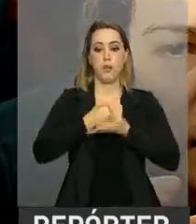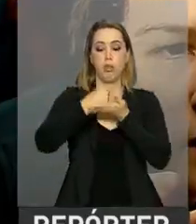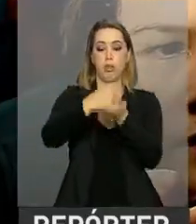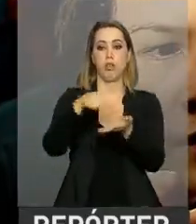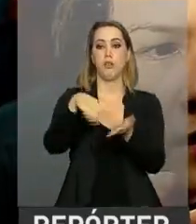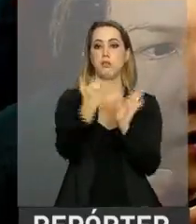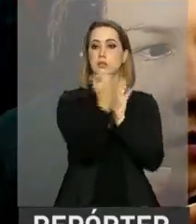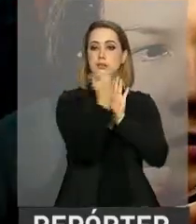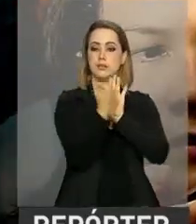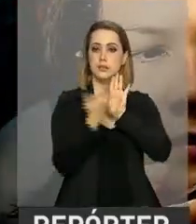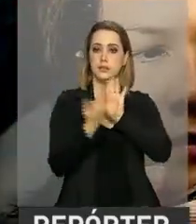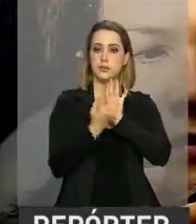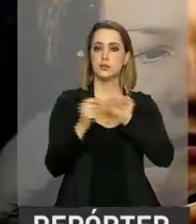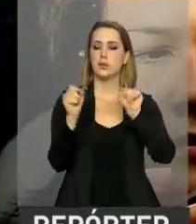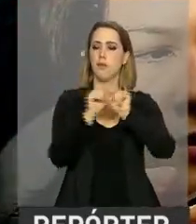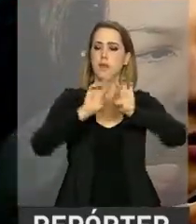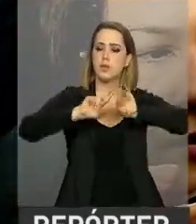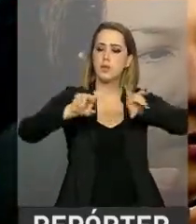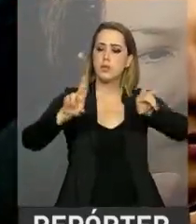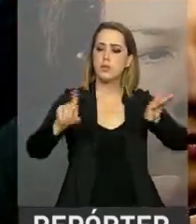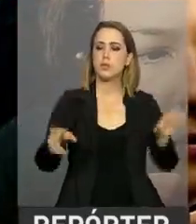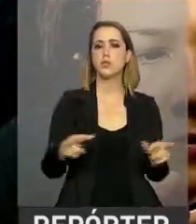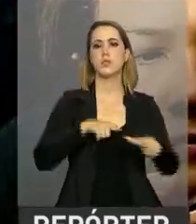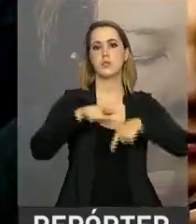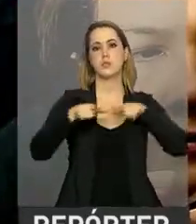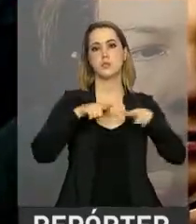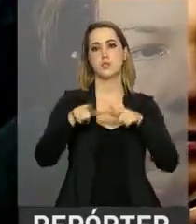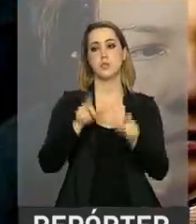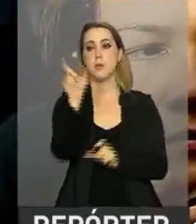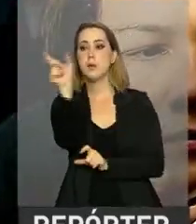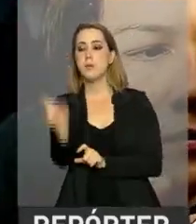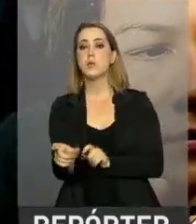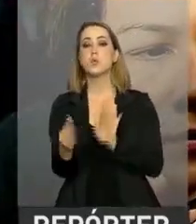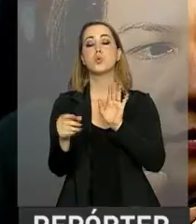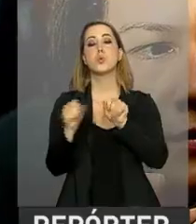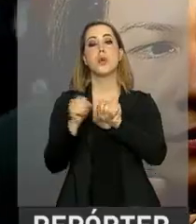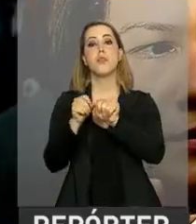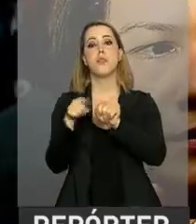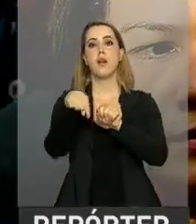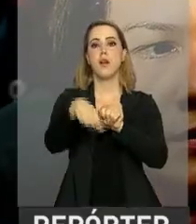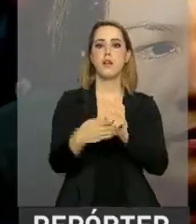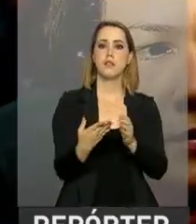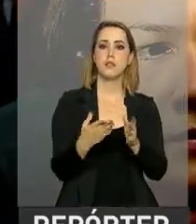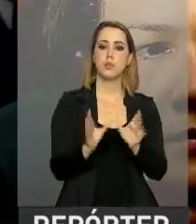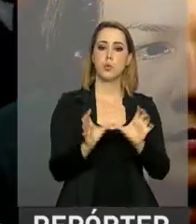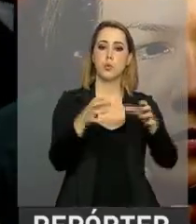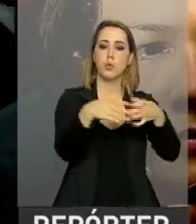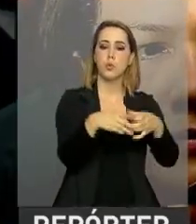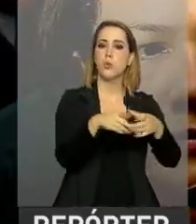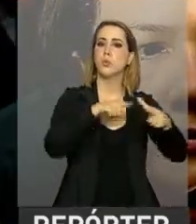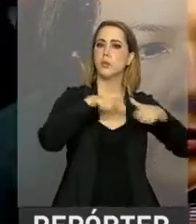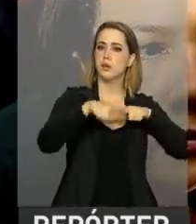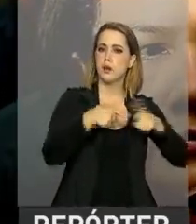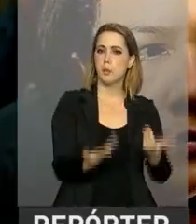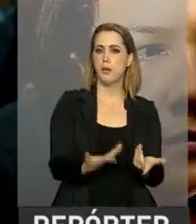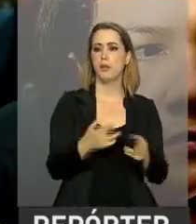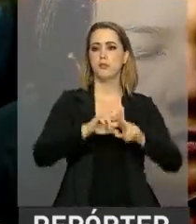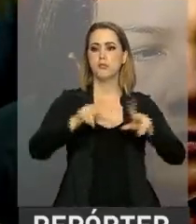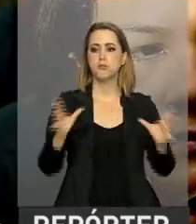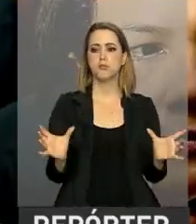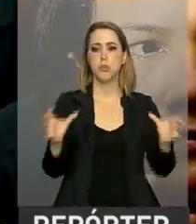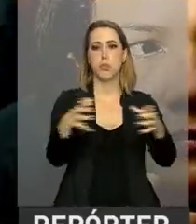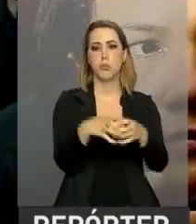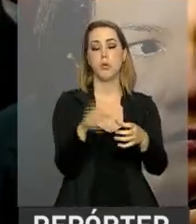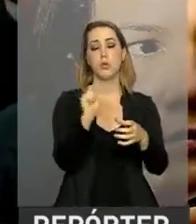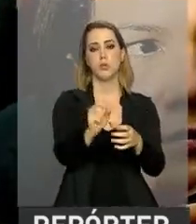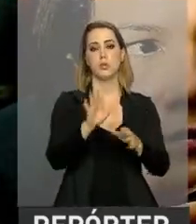programa feito a diversas mãos entre quem formula a política, quem executa, atendendo à necessidade final